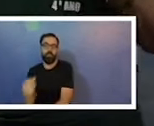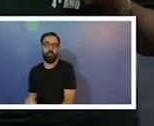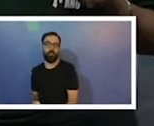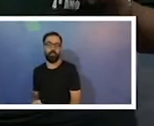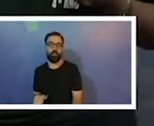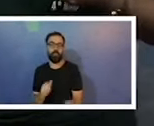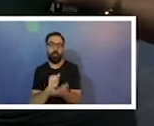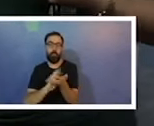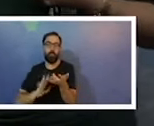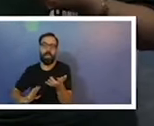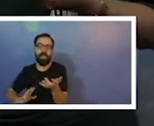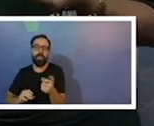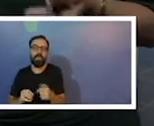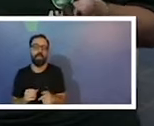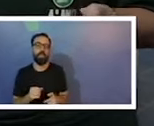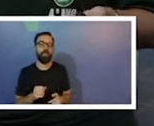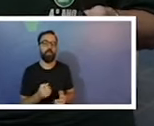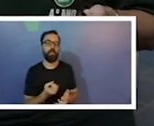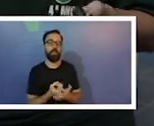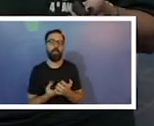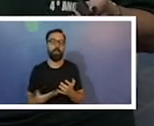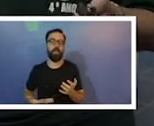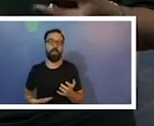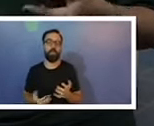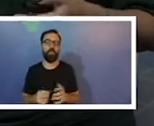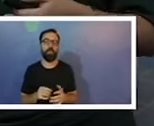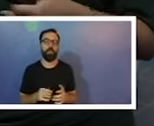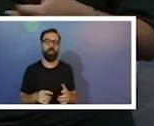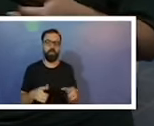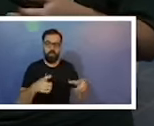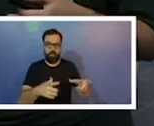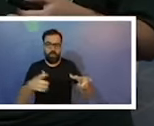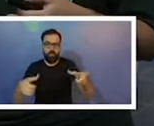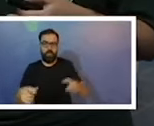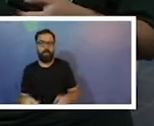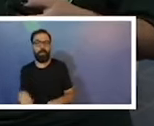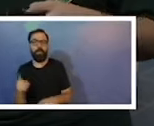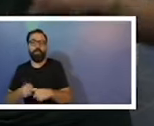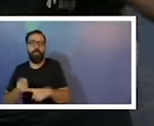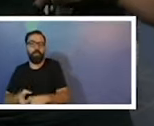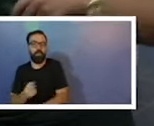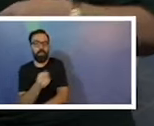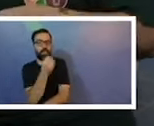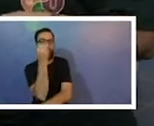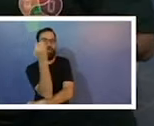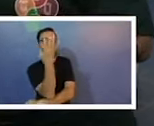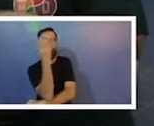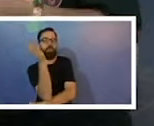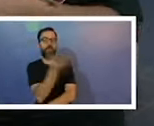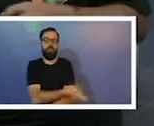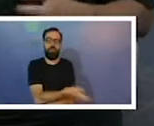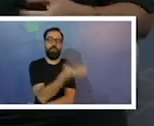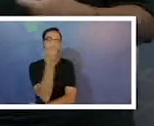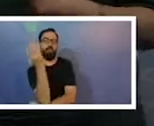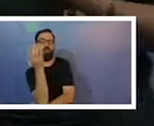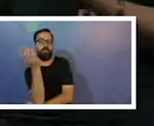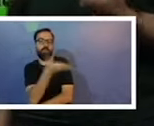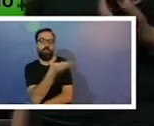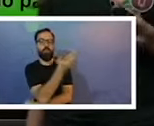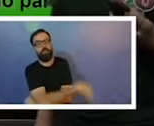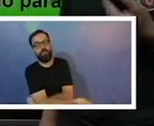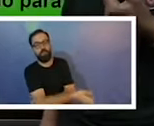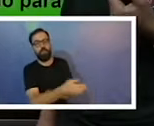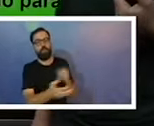seu habitat, estão perdendo o seu território por causa do desmatamento. E por causa da caça ilegal,